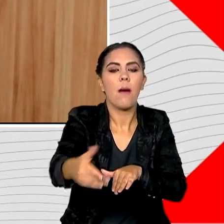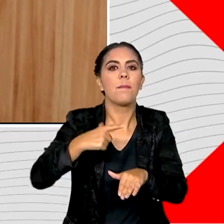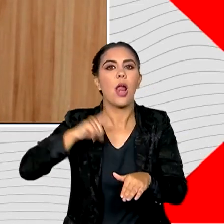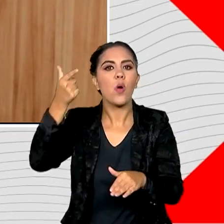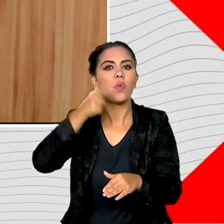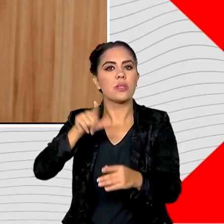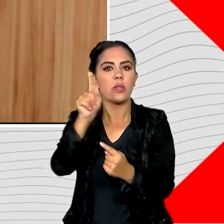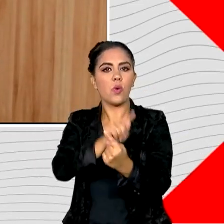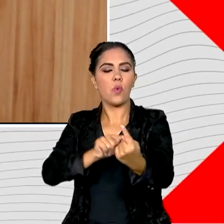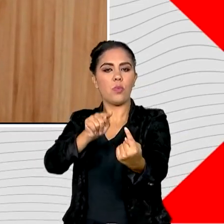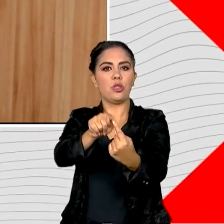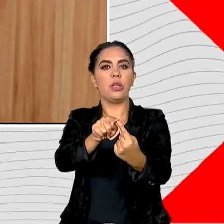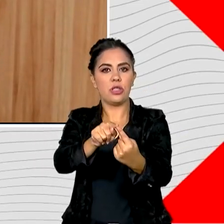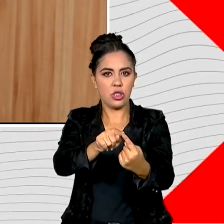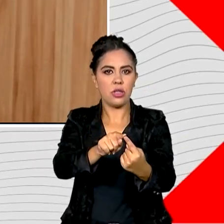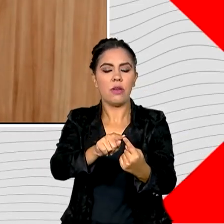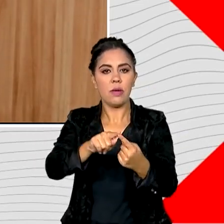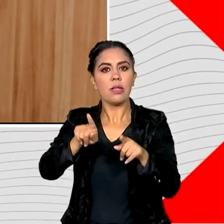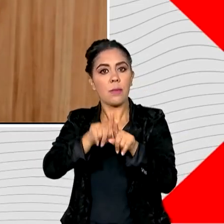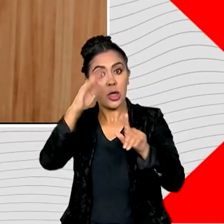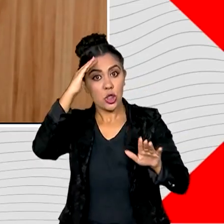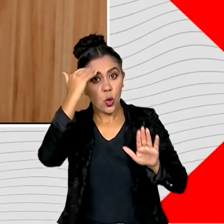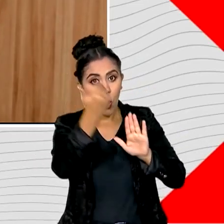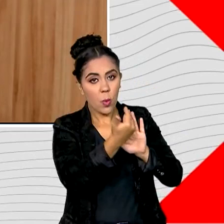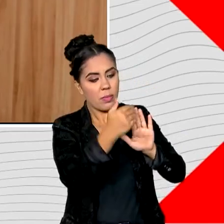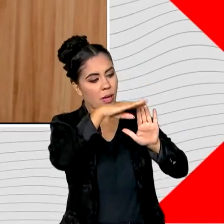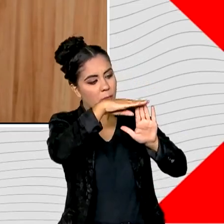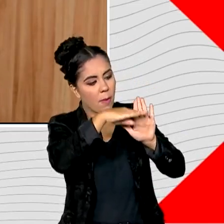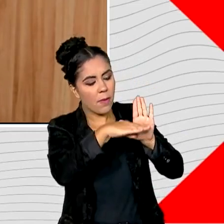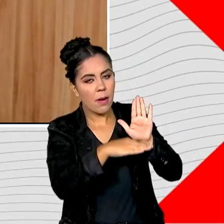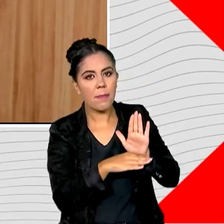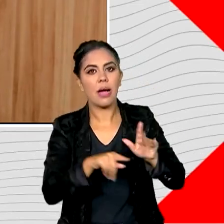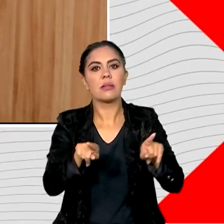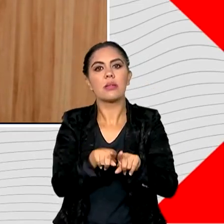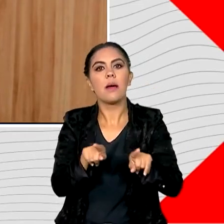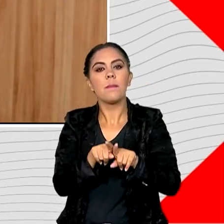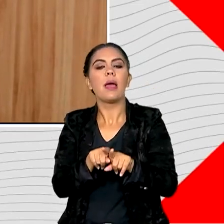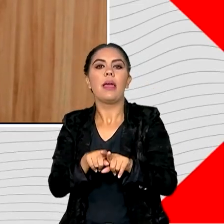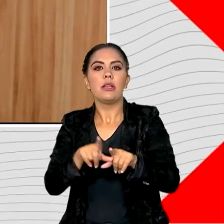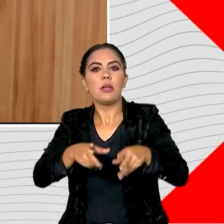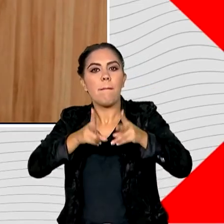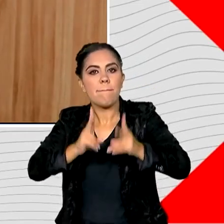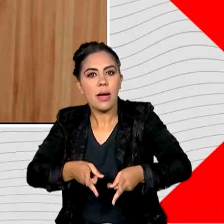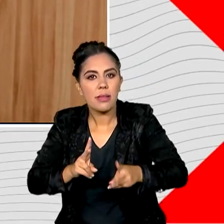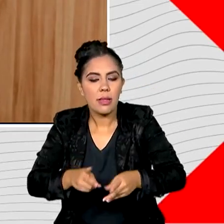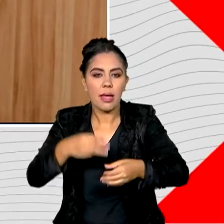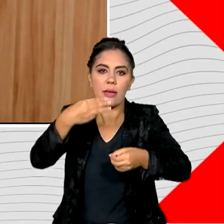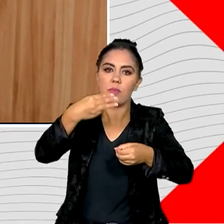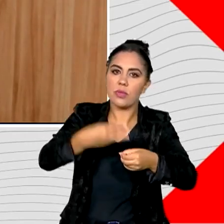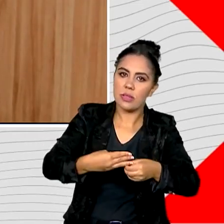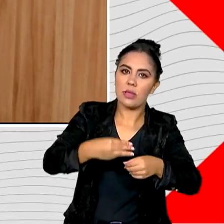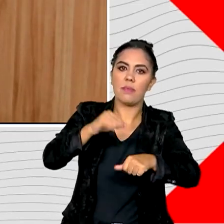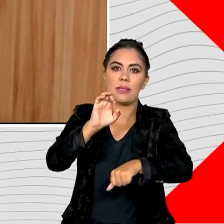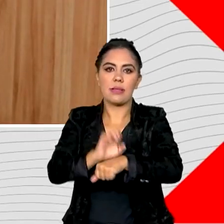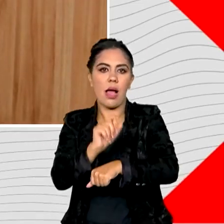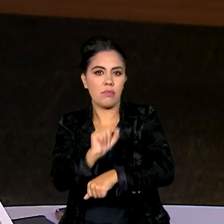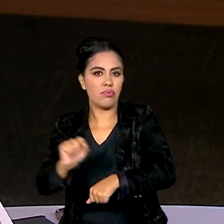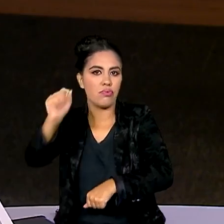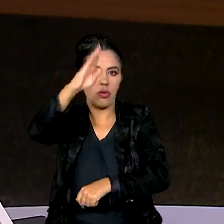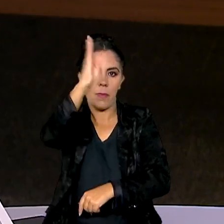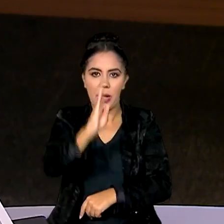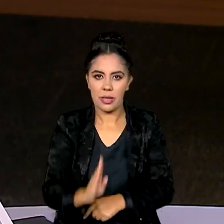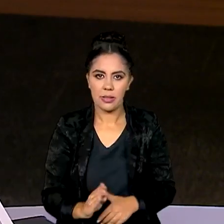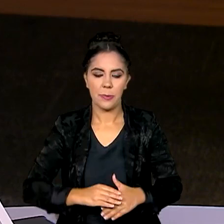de cobrir esses vazios assistenciais e também de manter essas estruturas nos municípios, nos estados aí pelo país.